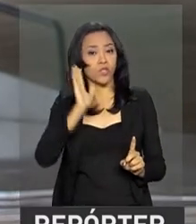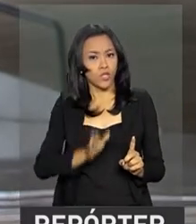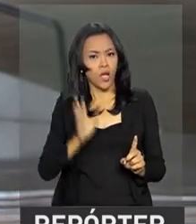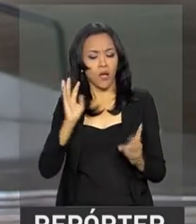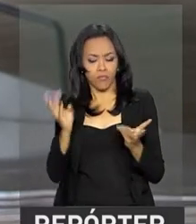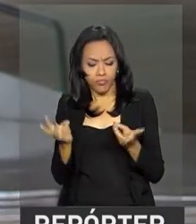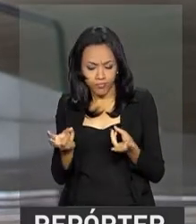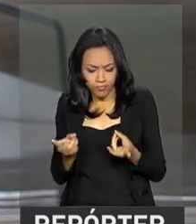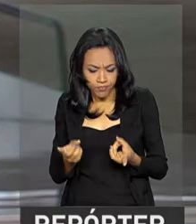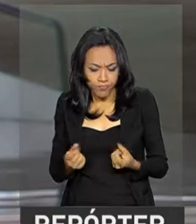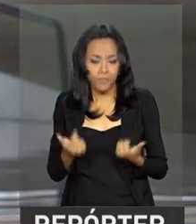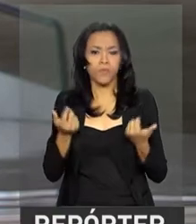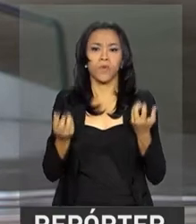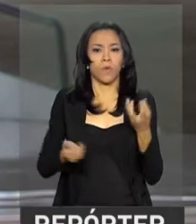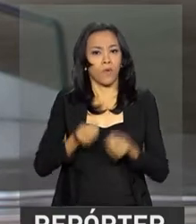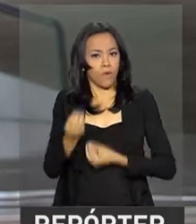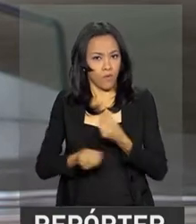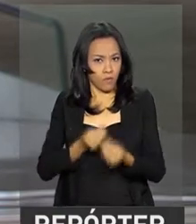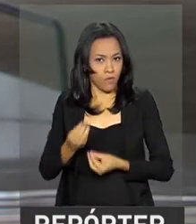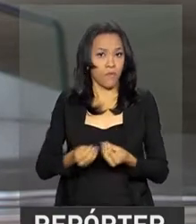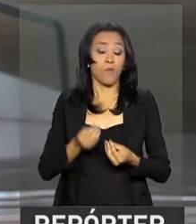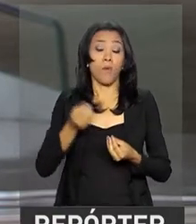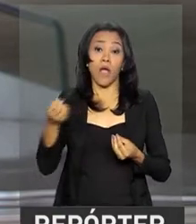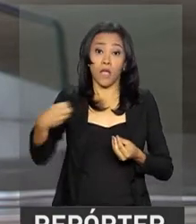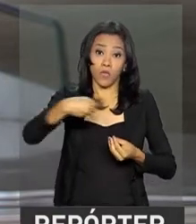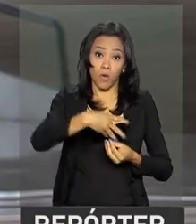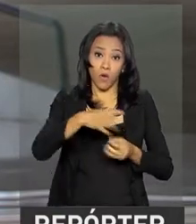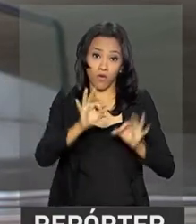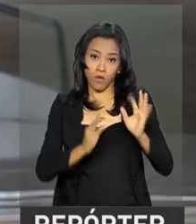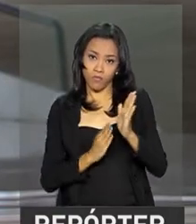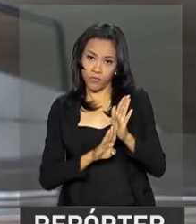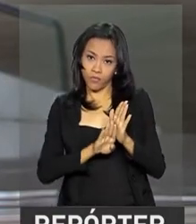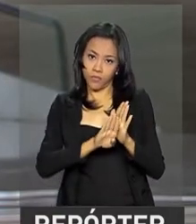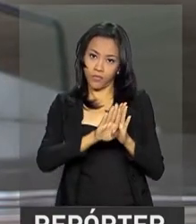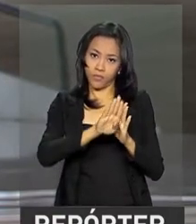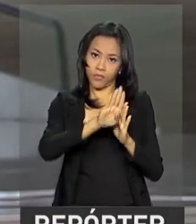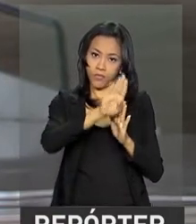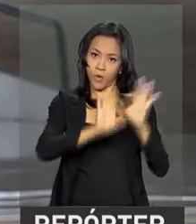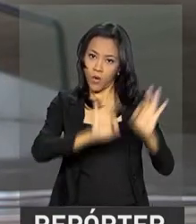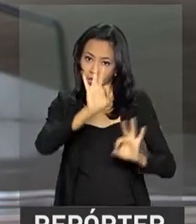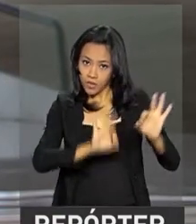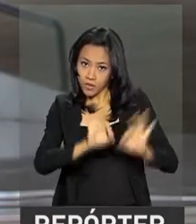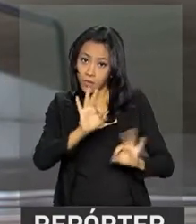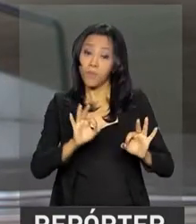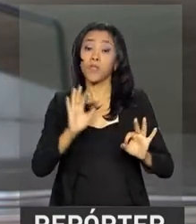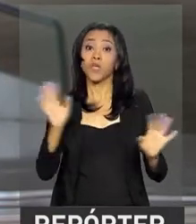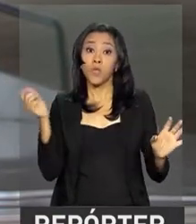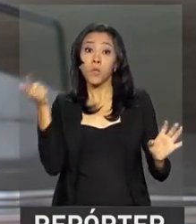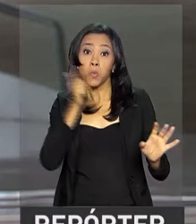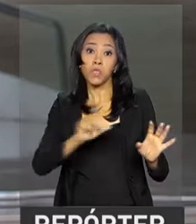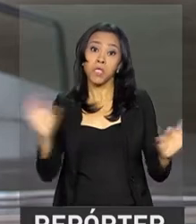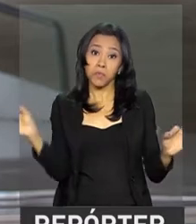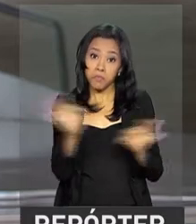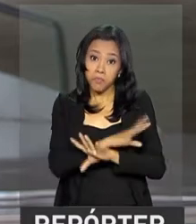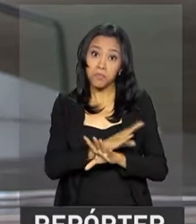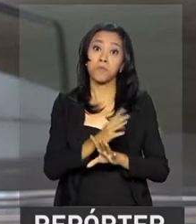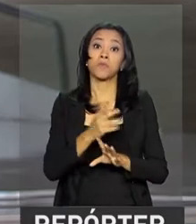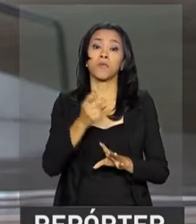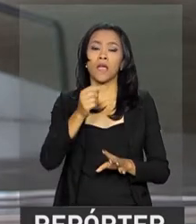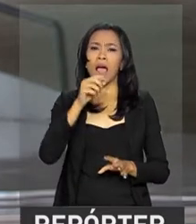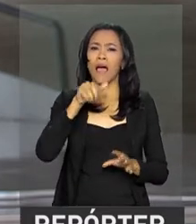saldo do comércio exterior o a nova projeção é de que a balança comercial feche o ano com um superávit de até